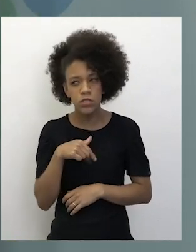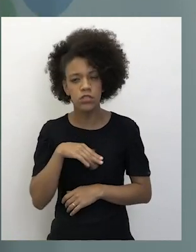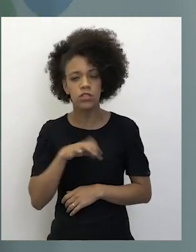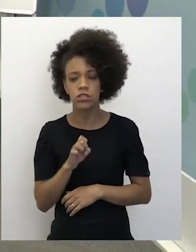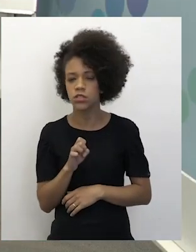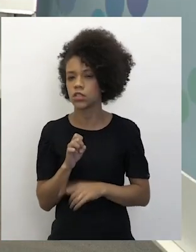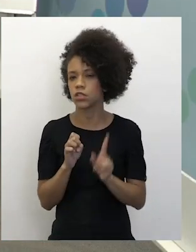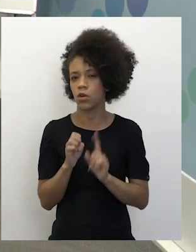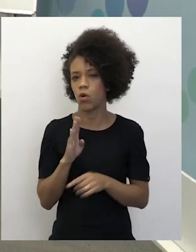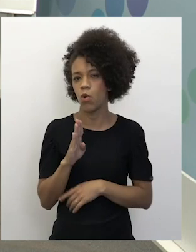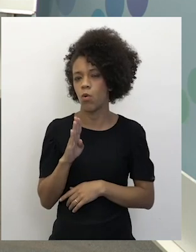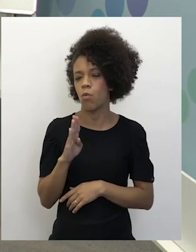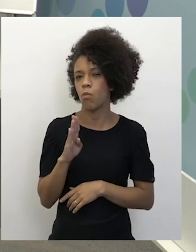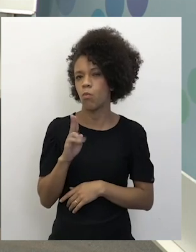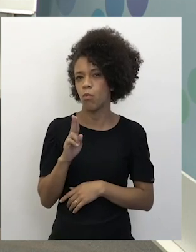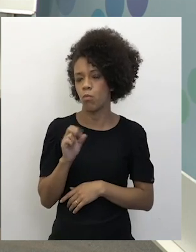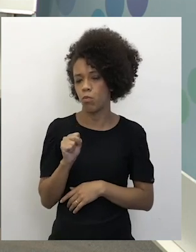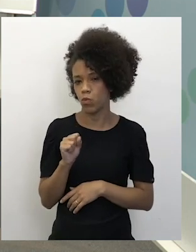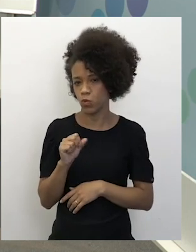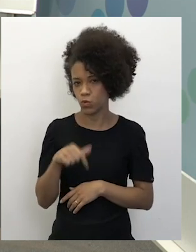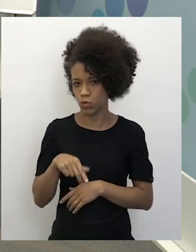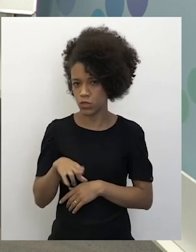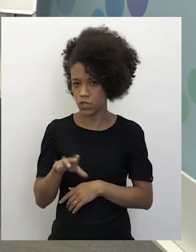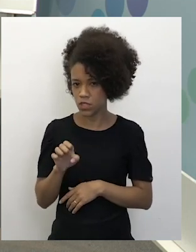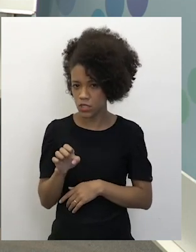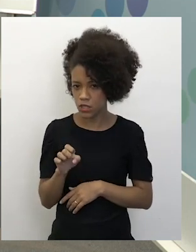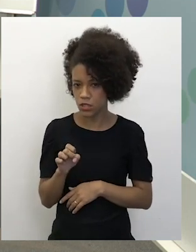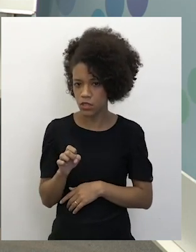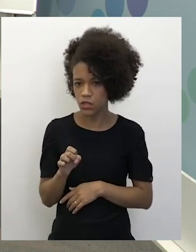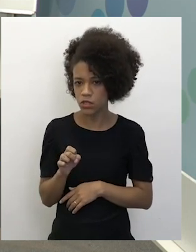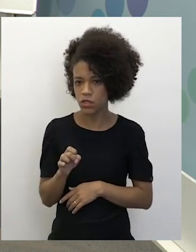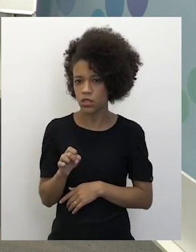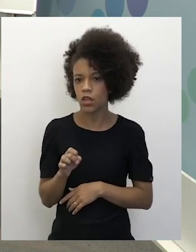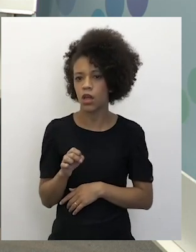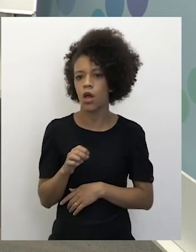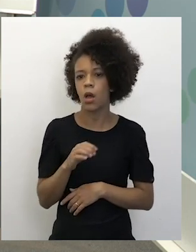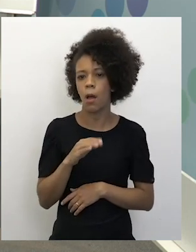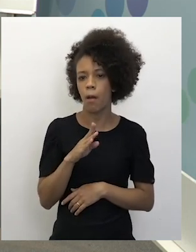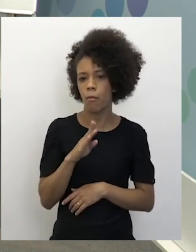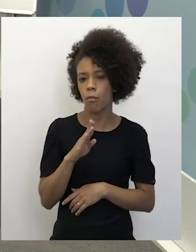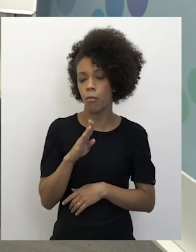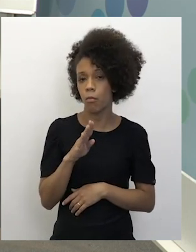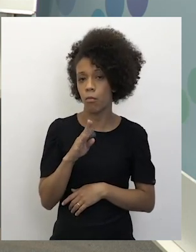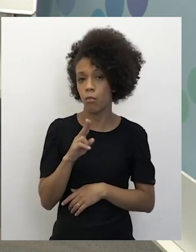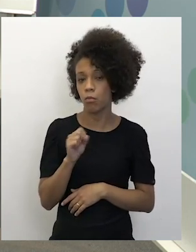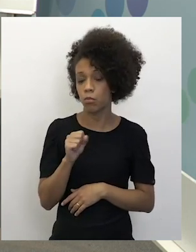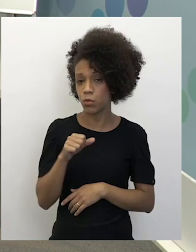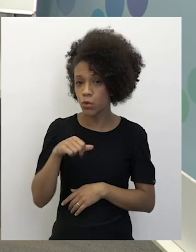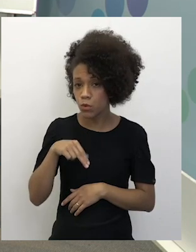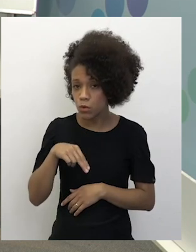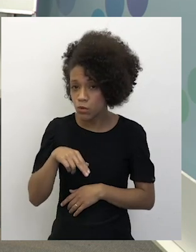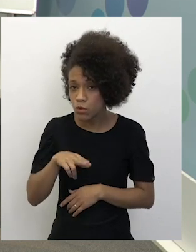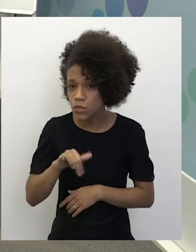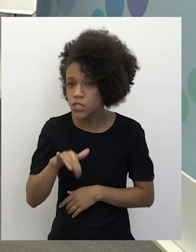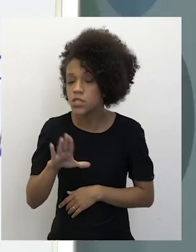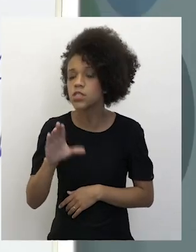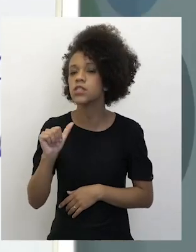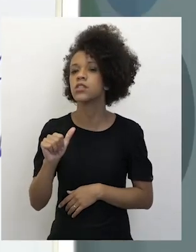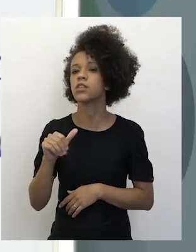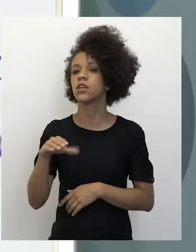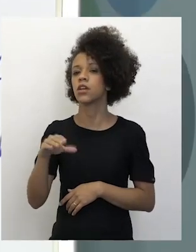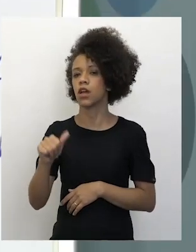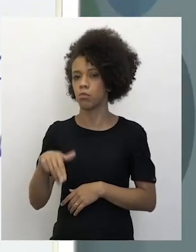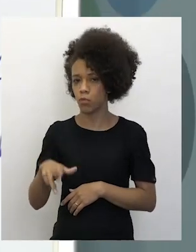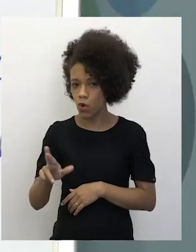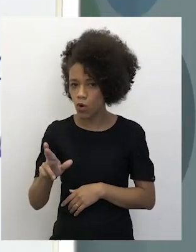bota para mim você não fala busque amor não você fala buscar mor olha só é assim né busca amor então